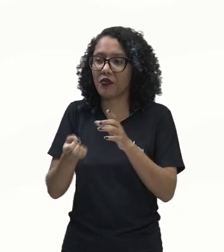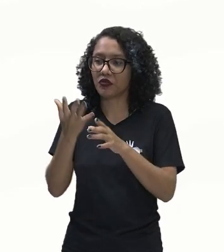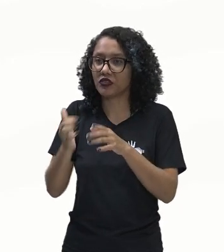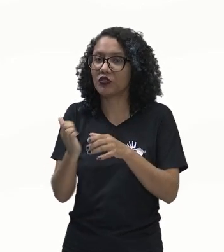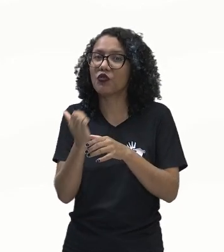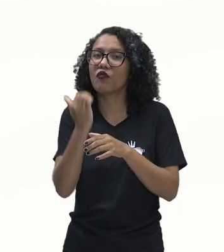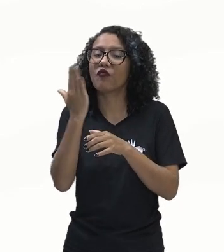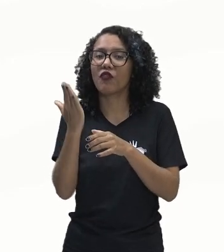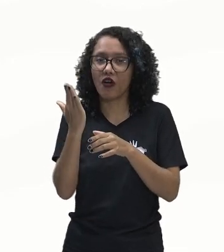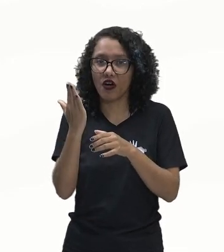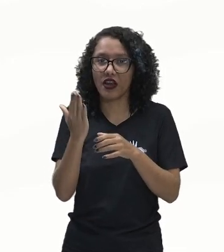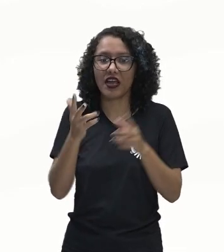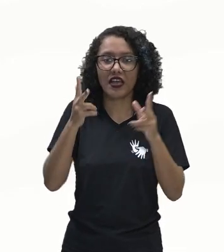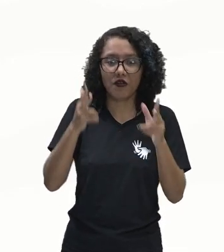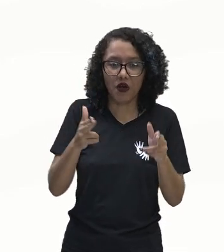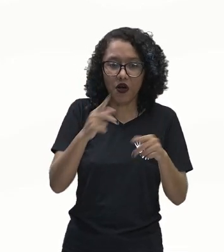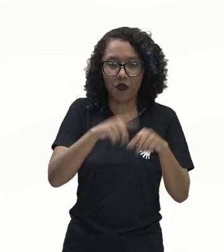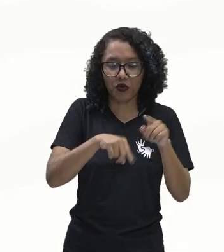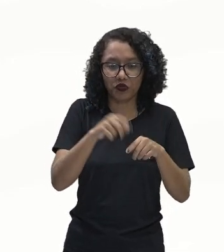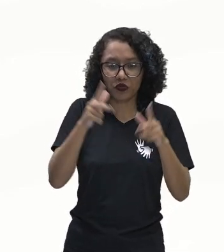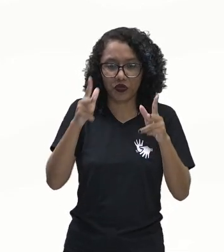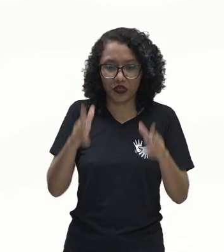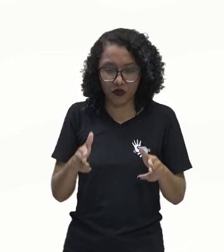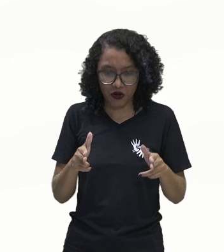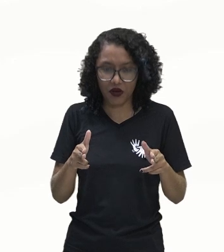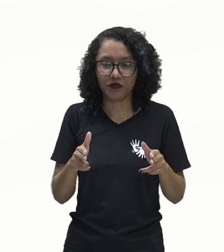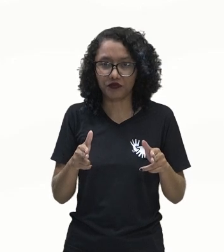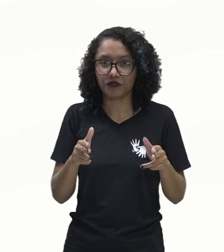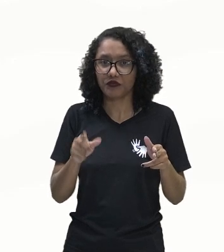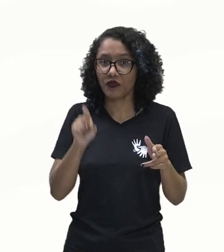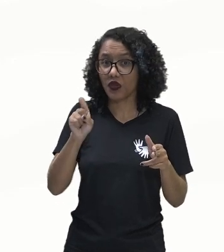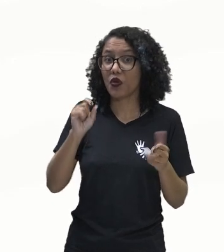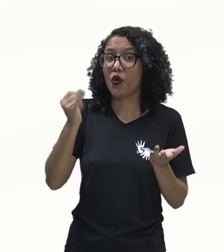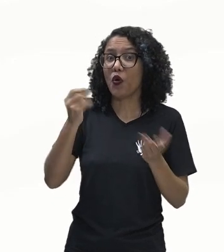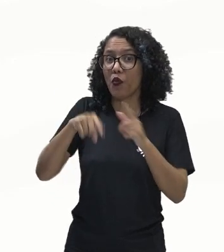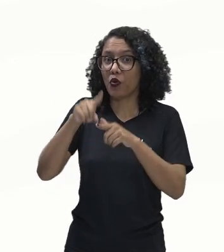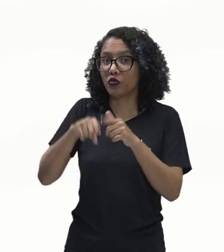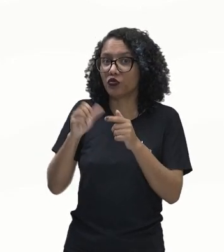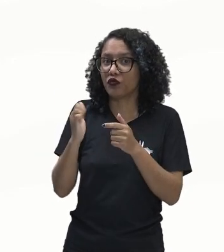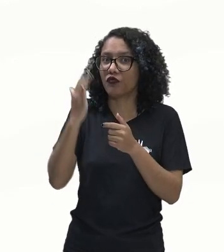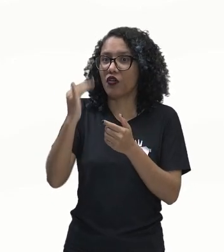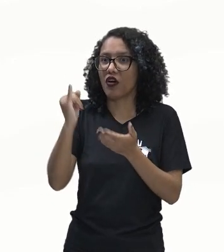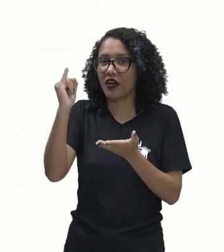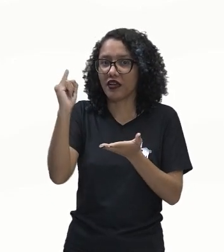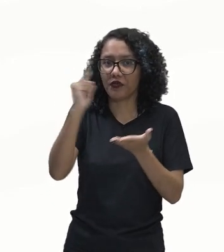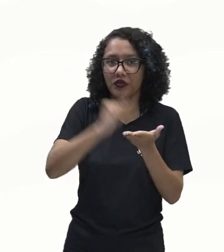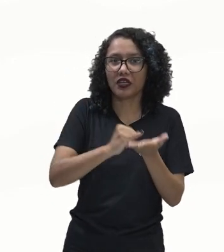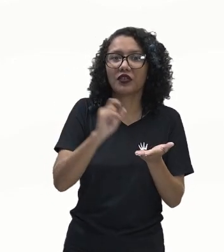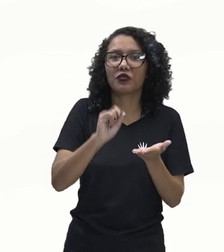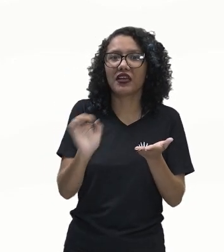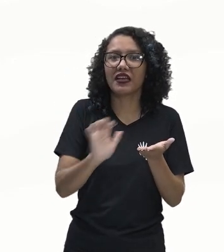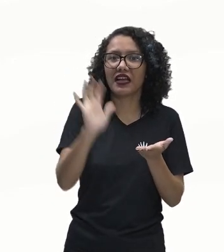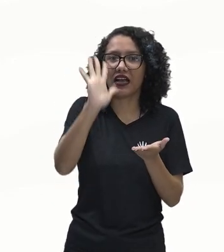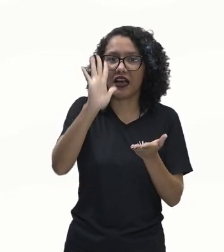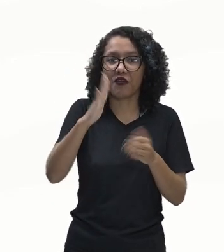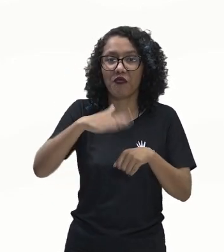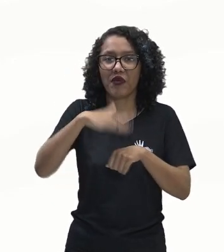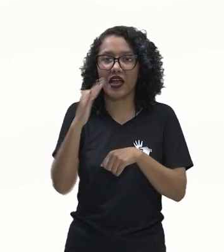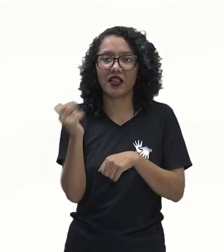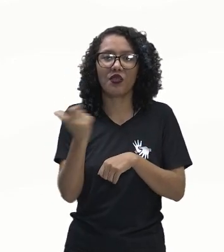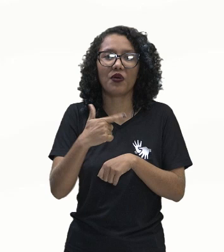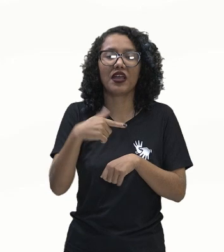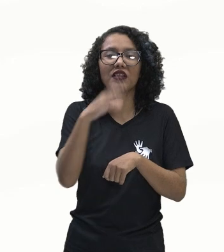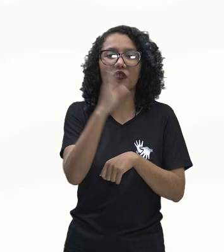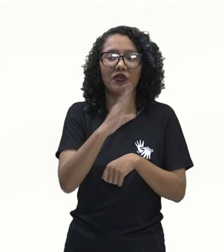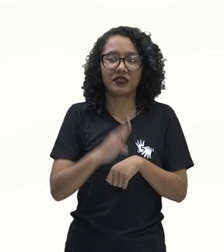produto estrangeiro, o produto importado, ele seria mais caro que o produto nacional. Essa medida tinha